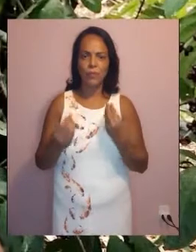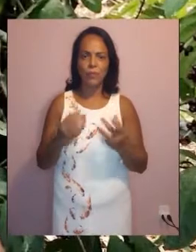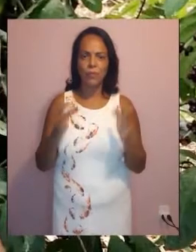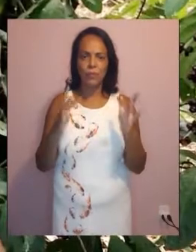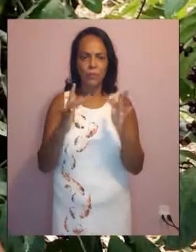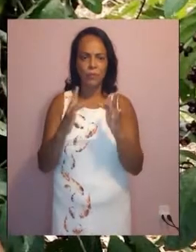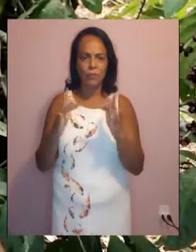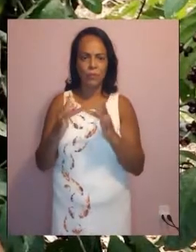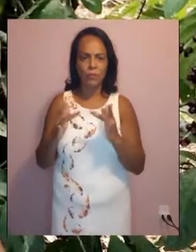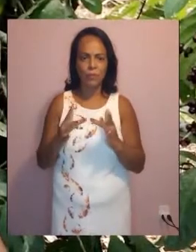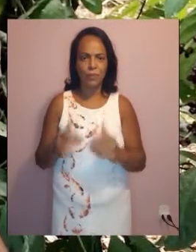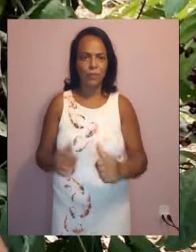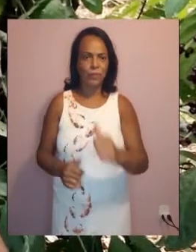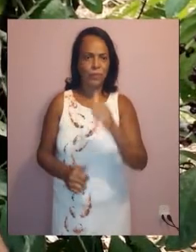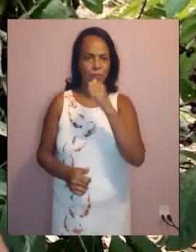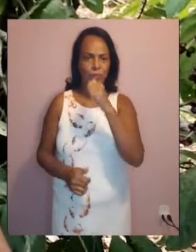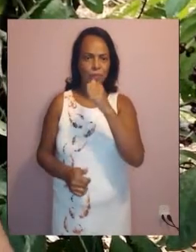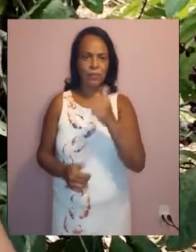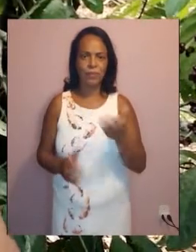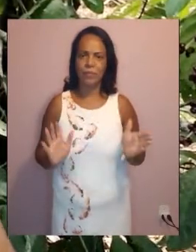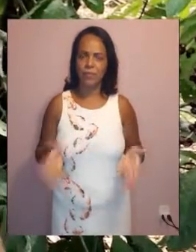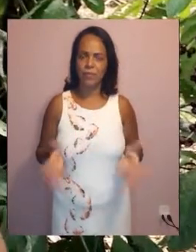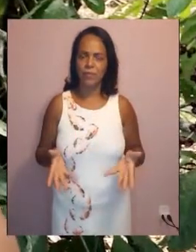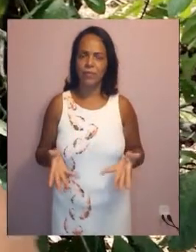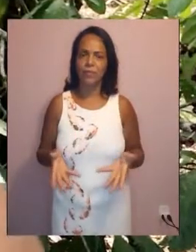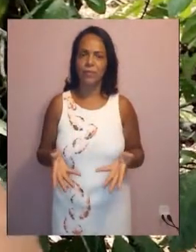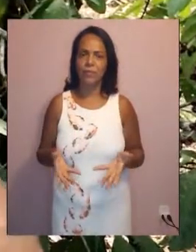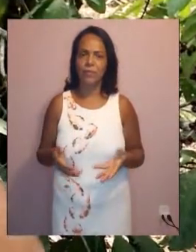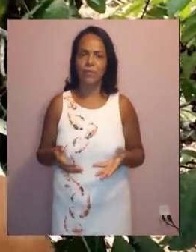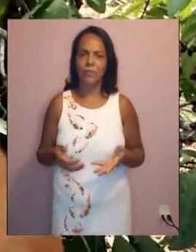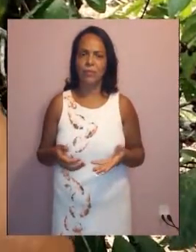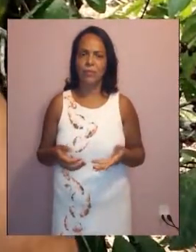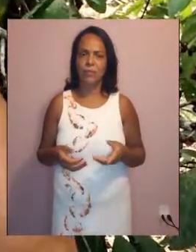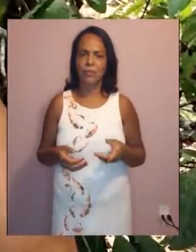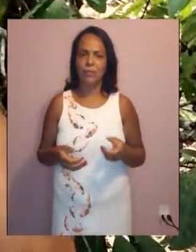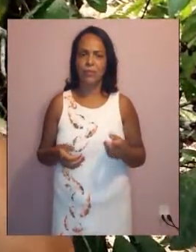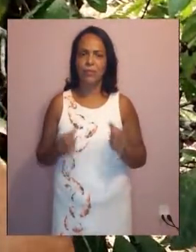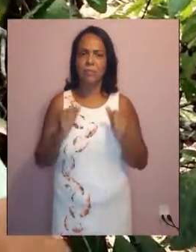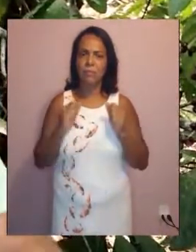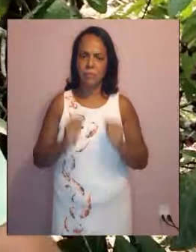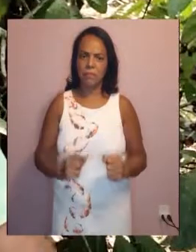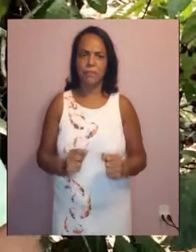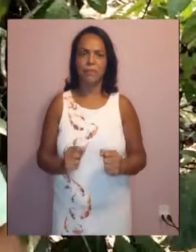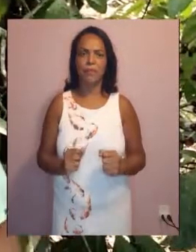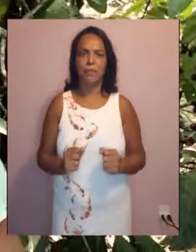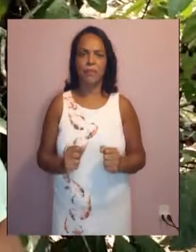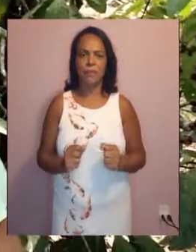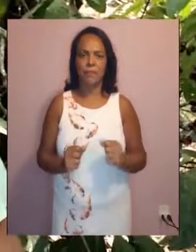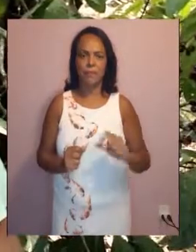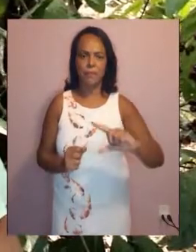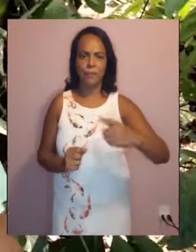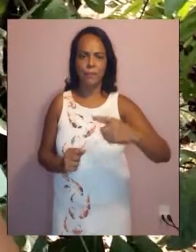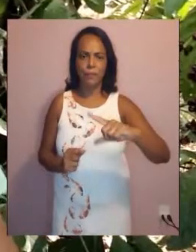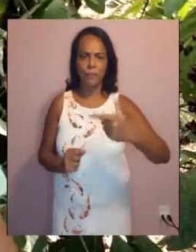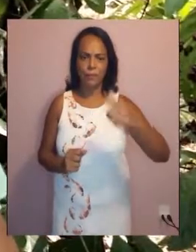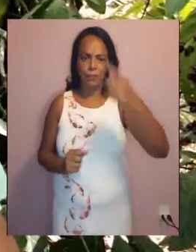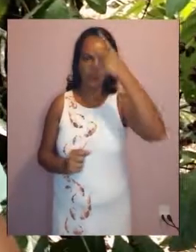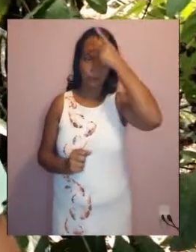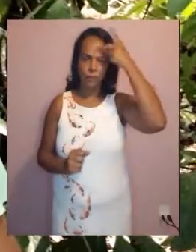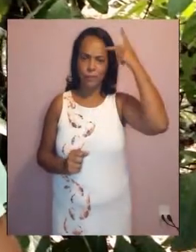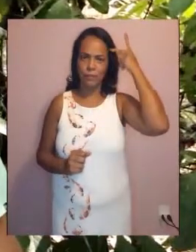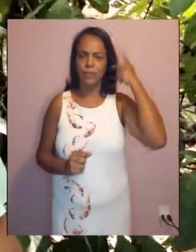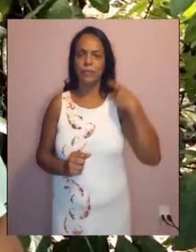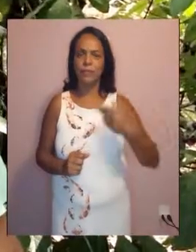essa bebida agora, é possível que outros que já têm há muito tempo já tenham